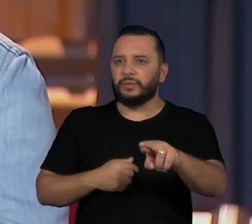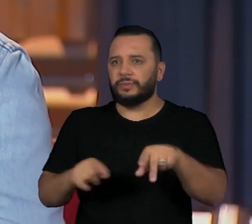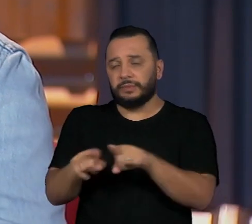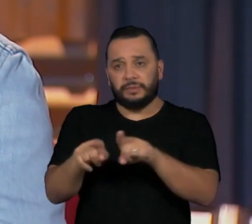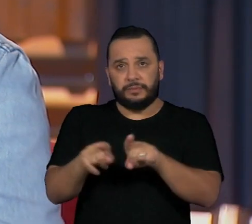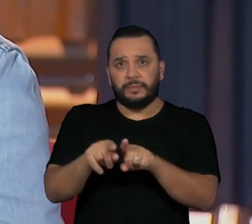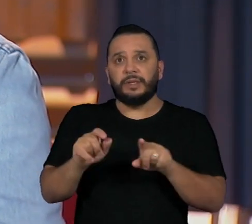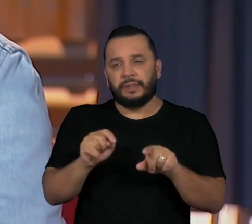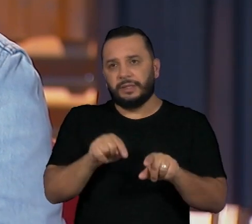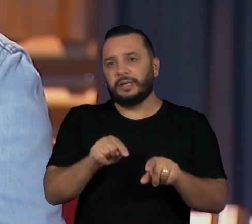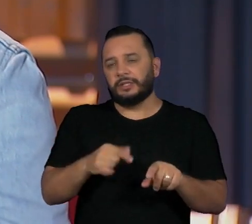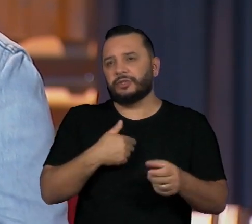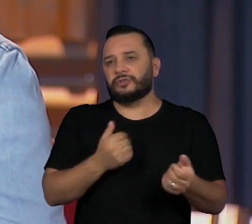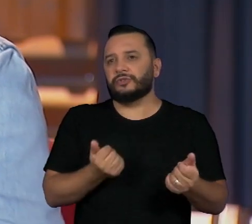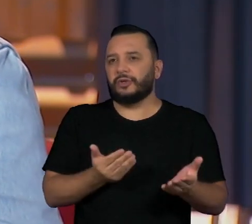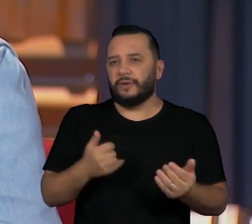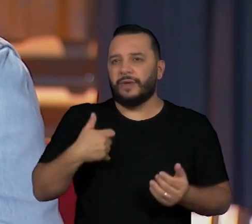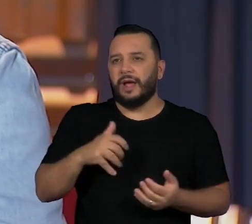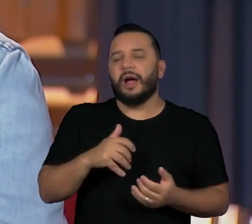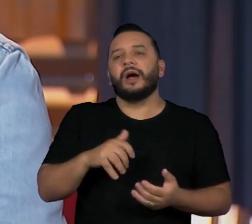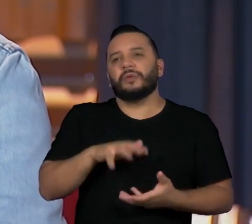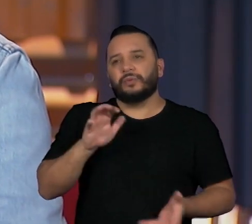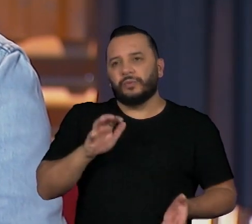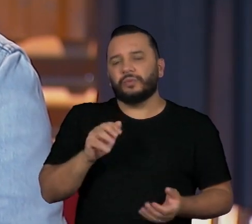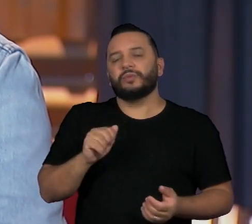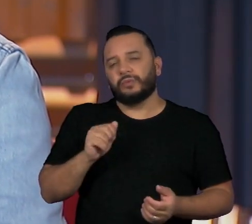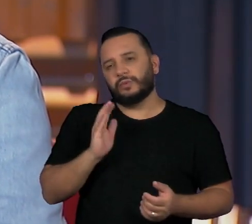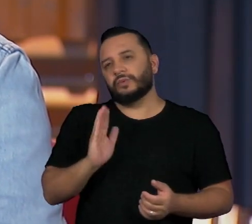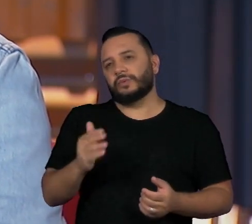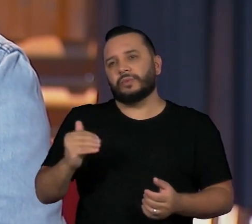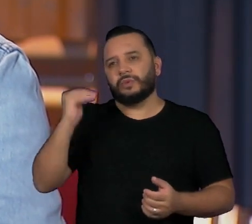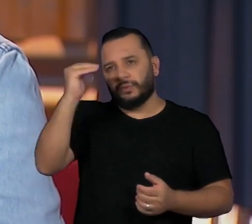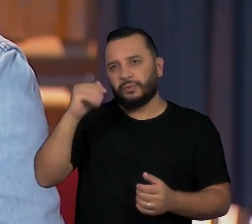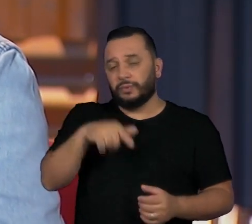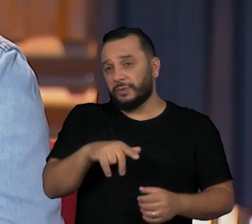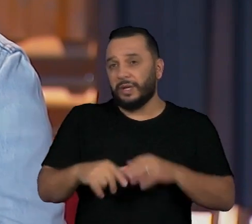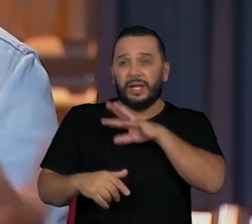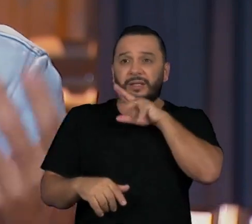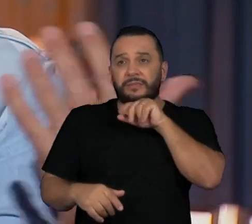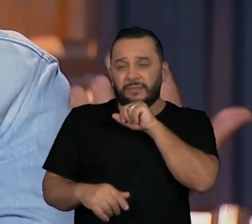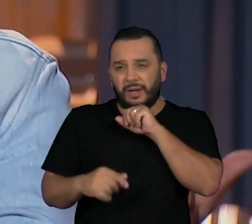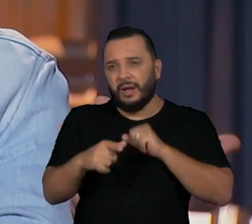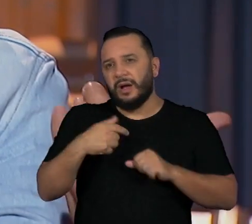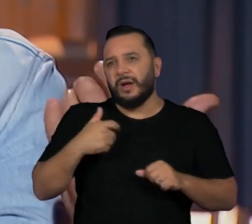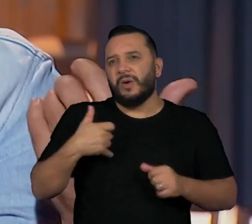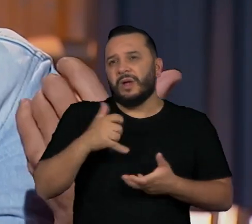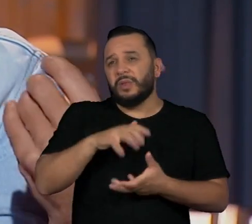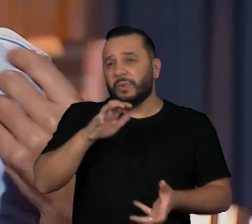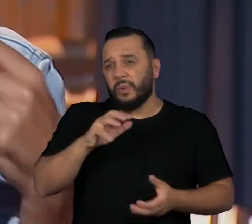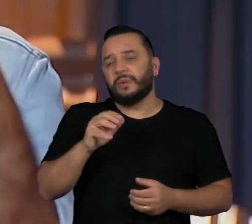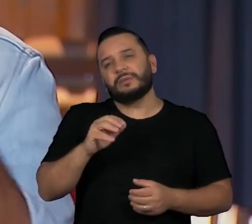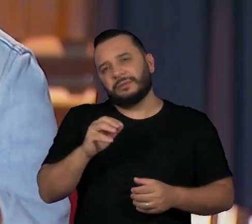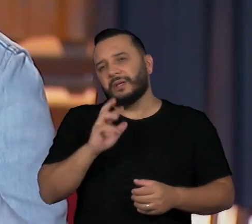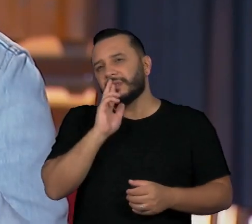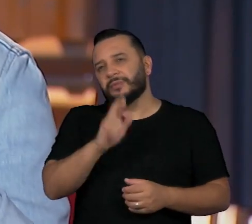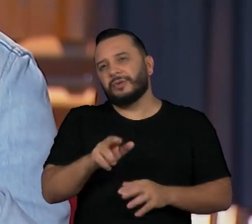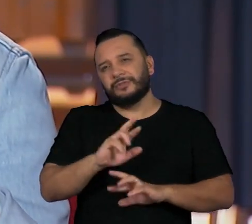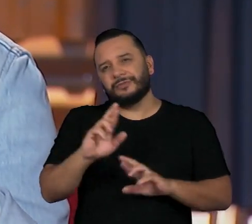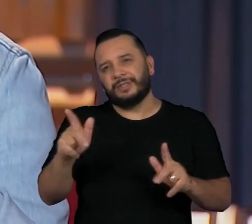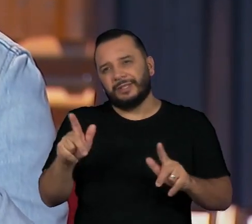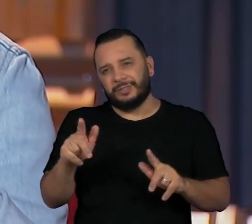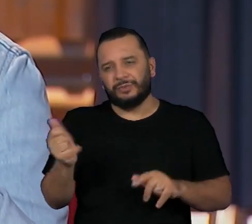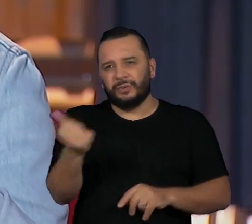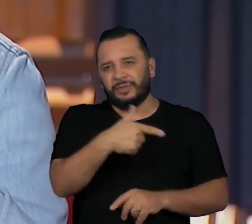jovens, adultos e idosos. Existe uma diferença. Os animais idosos respondem menos do que os jovens e os adultos, mas se você